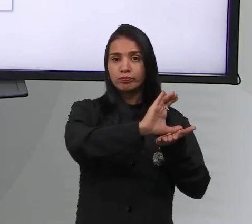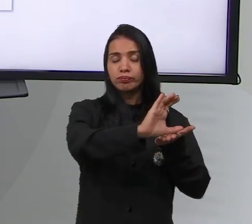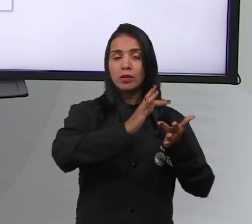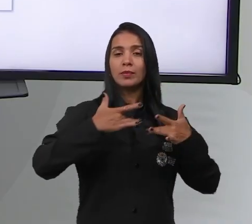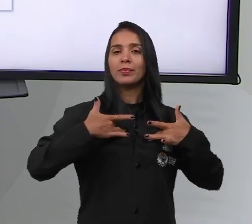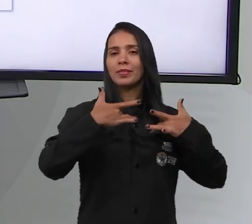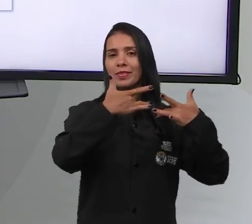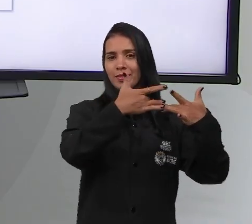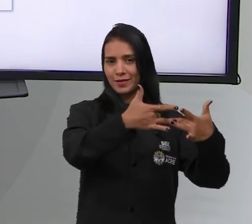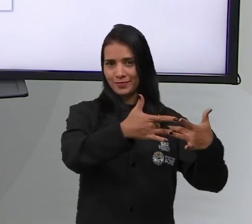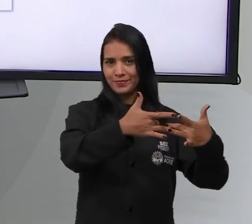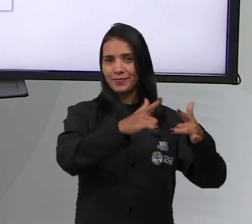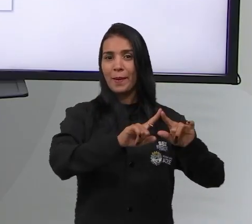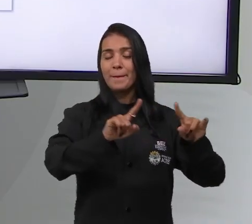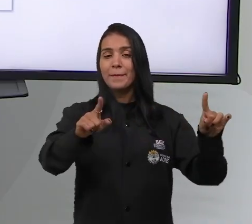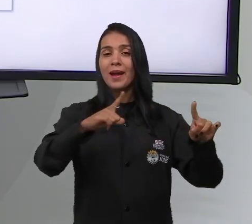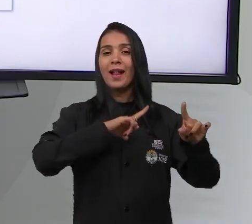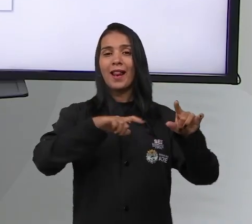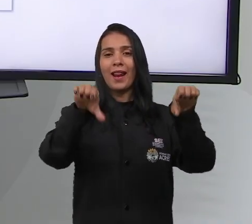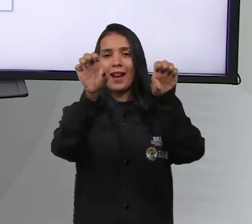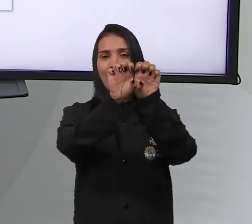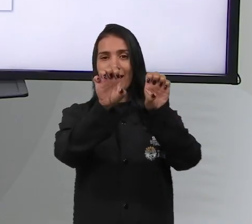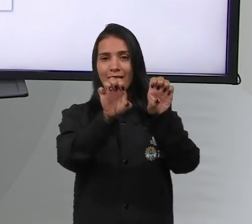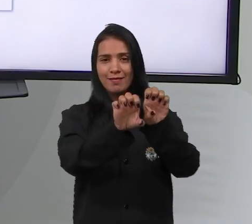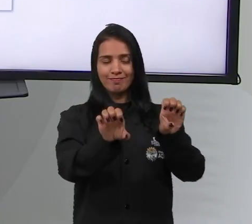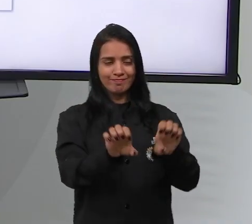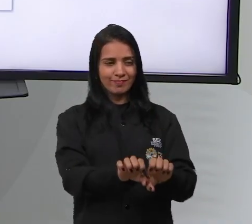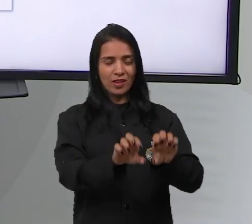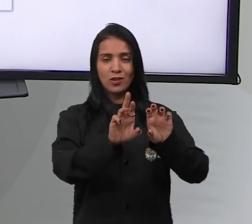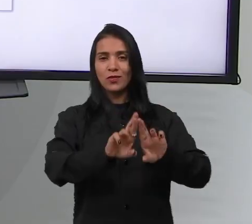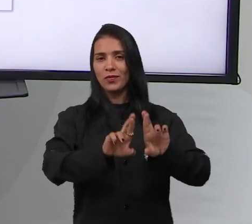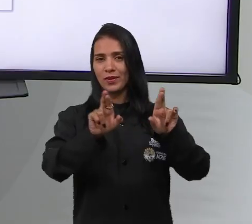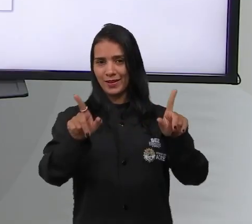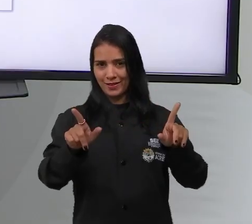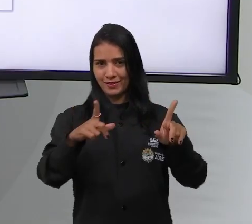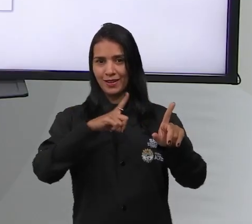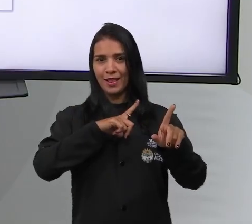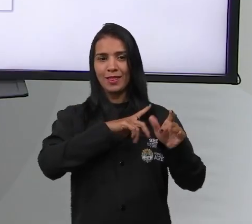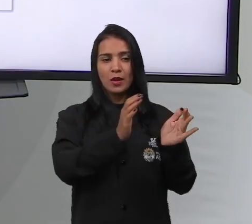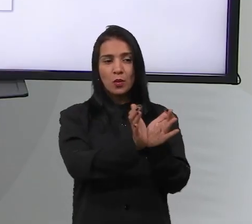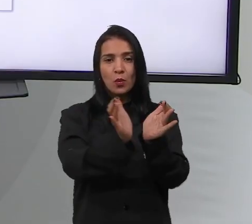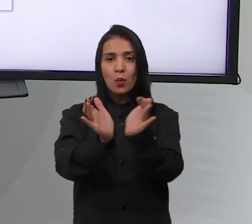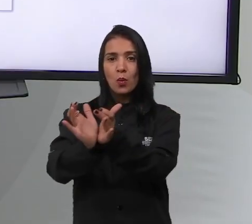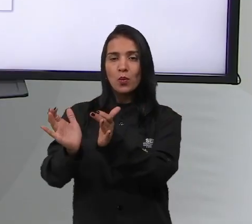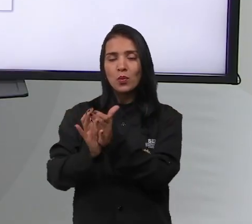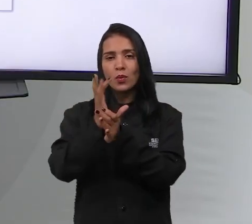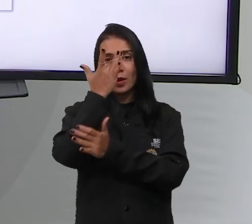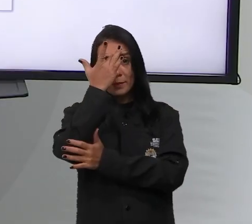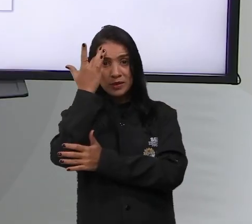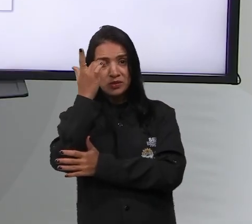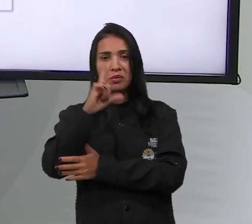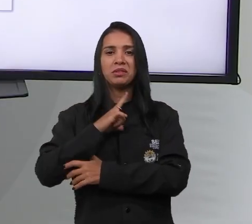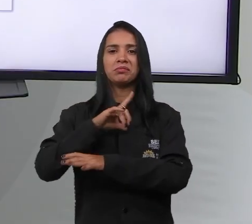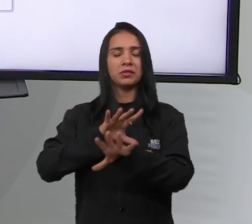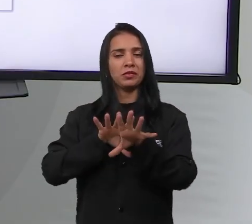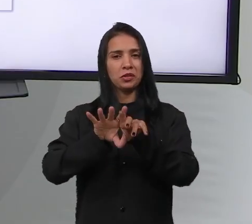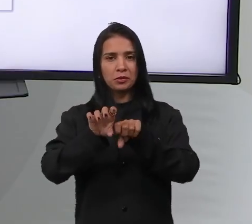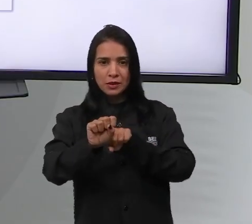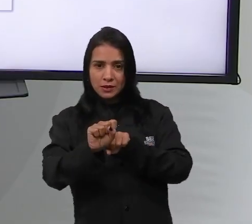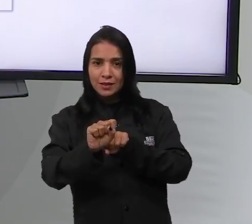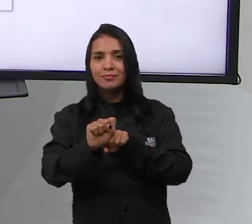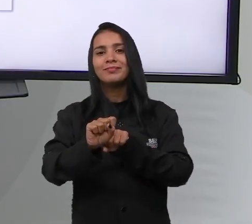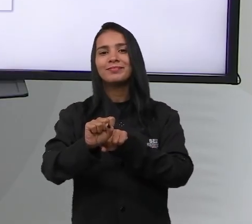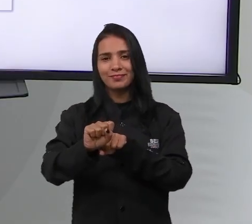que eles estão estruturados em uma rede. Eles acabam participando de capacitações,